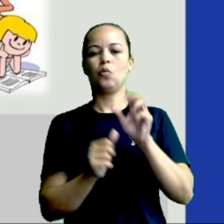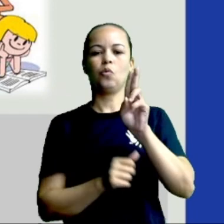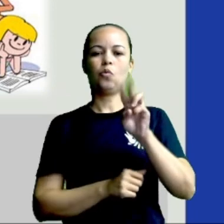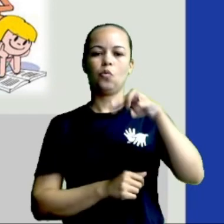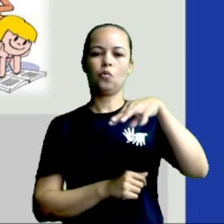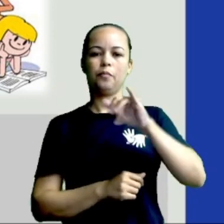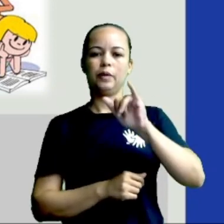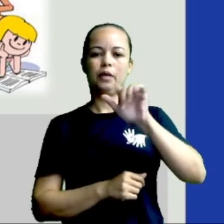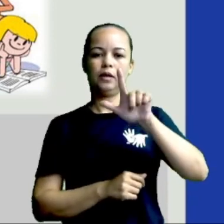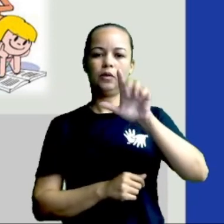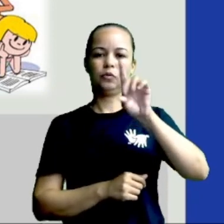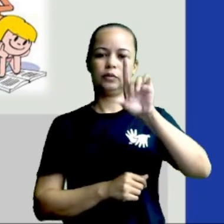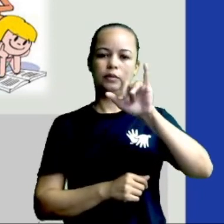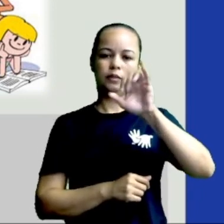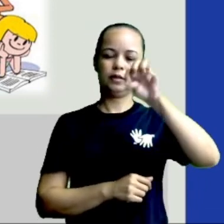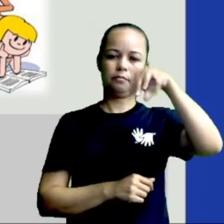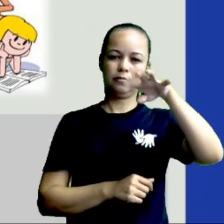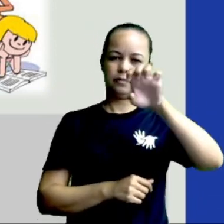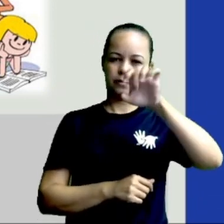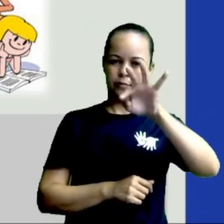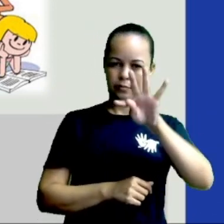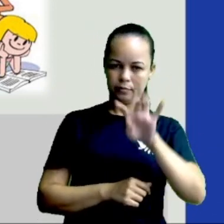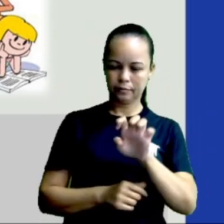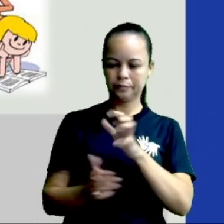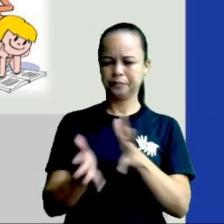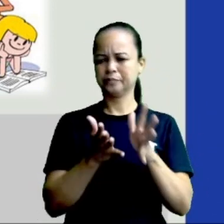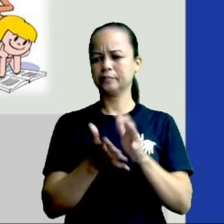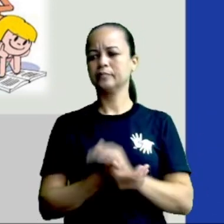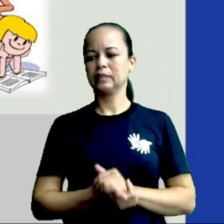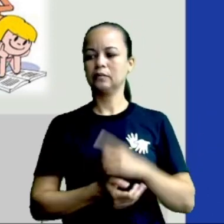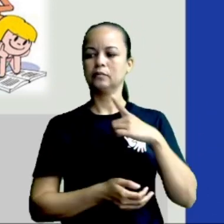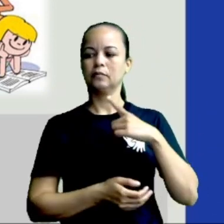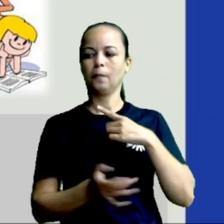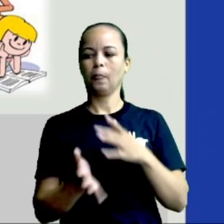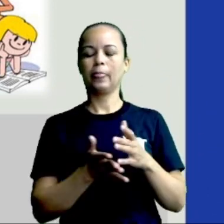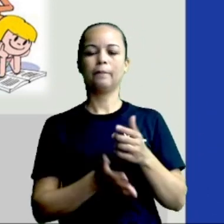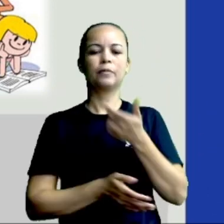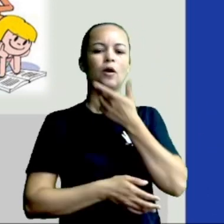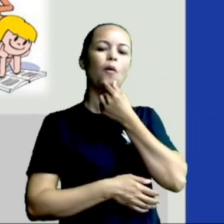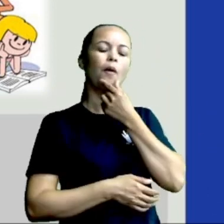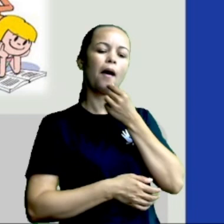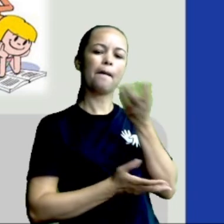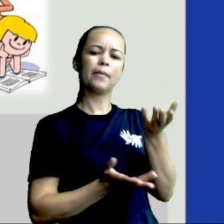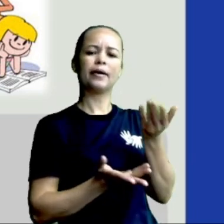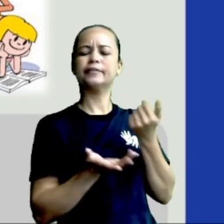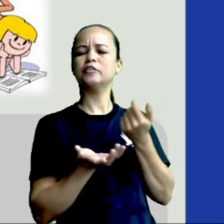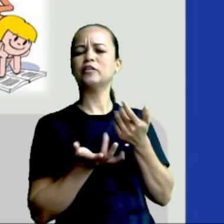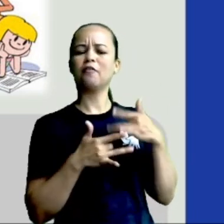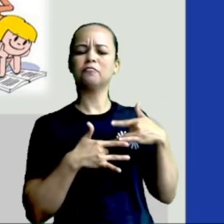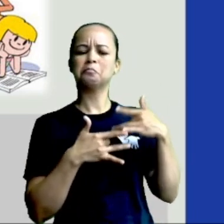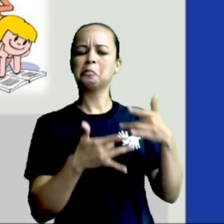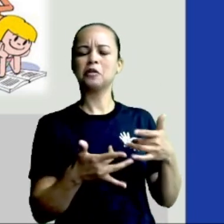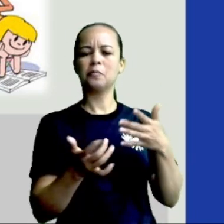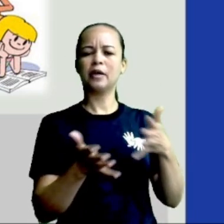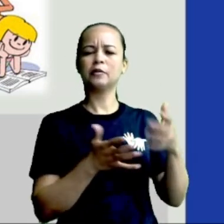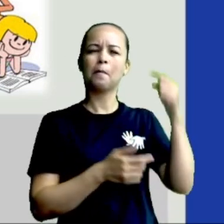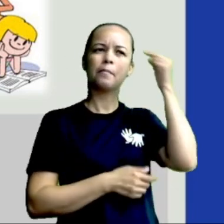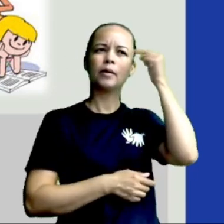adverbial correspondente, tá bom? Então, temos aqui. O rapaz estava humildemente pensando na